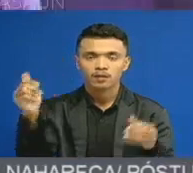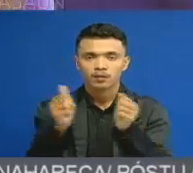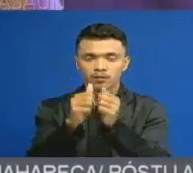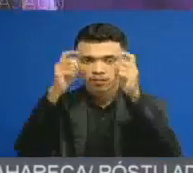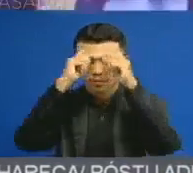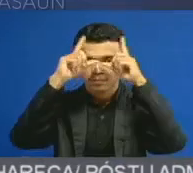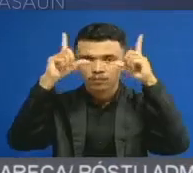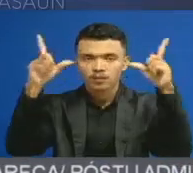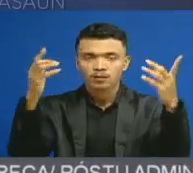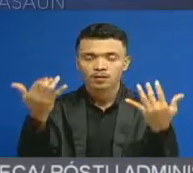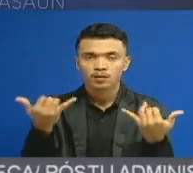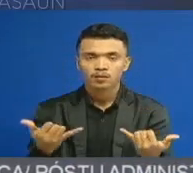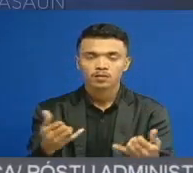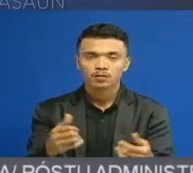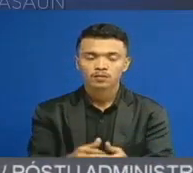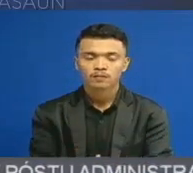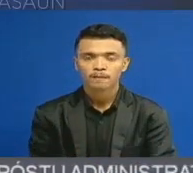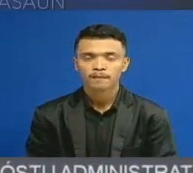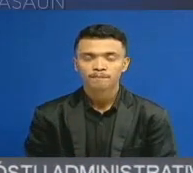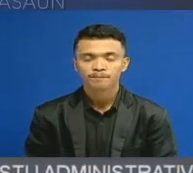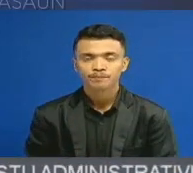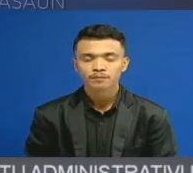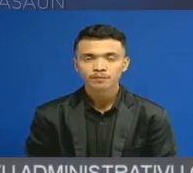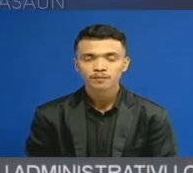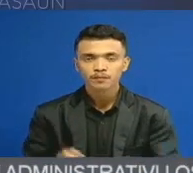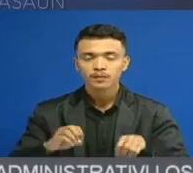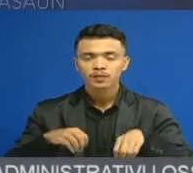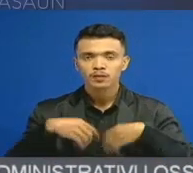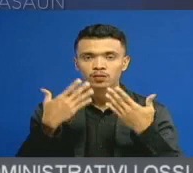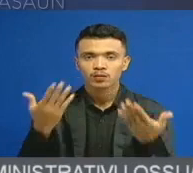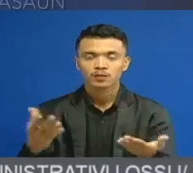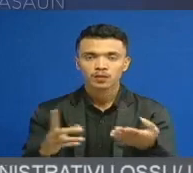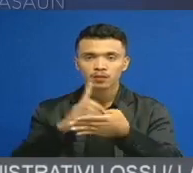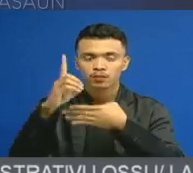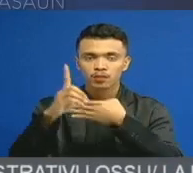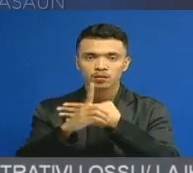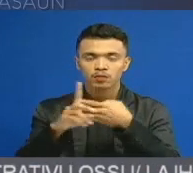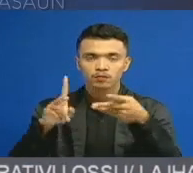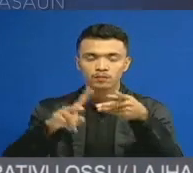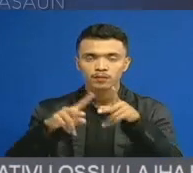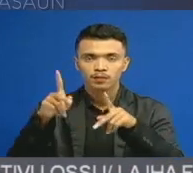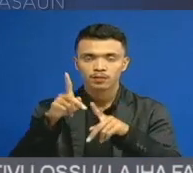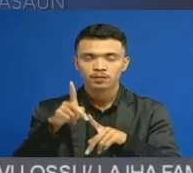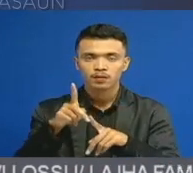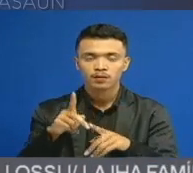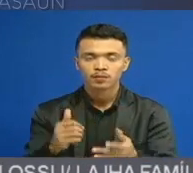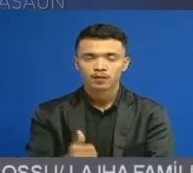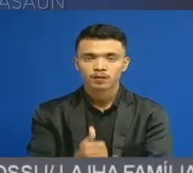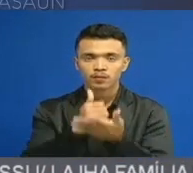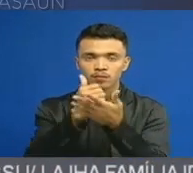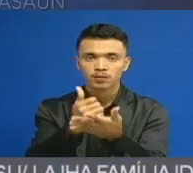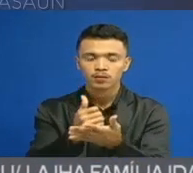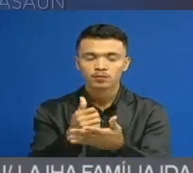de daune ne agora ira fali nia o insama tu desenvolve cooperação sir atu apoio tri